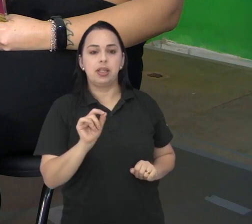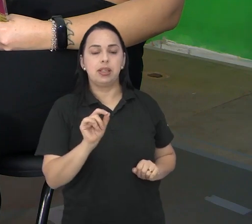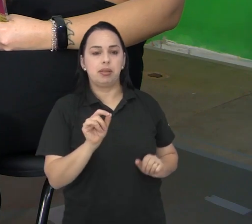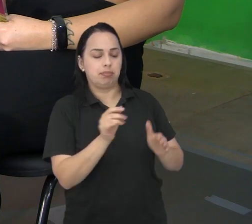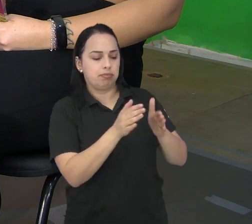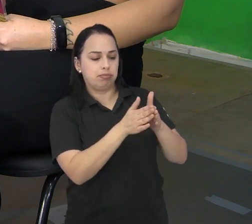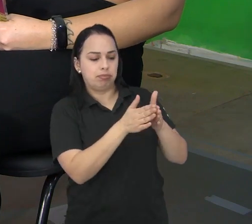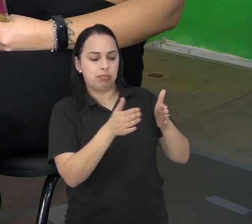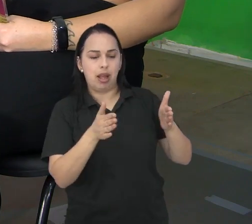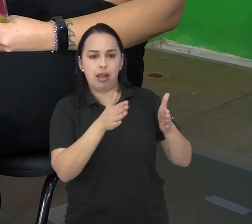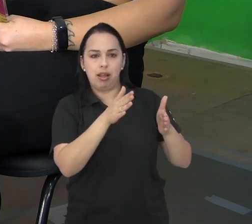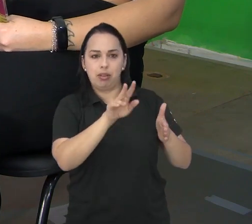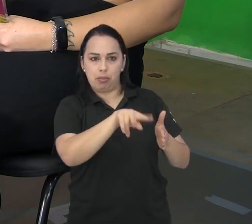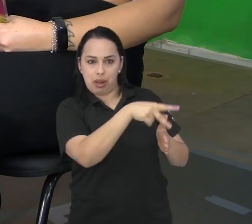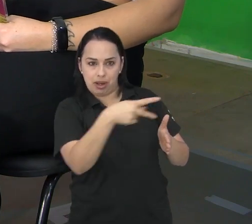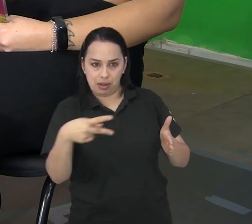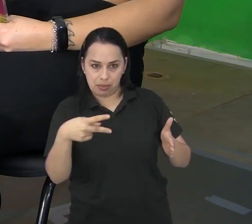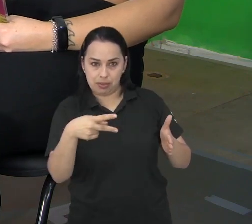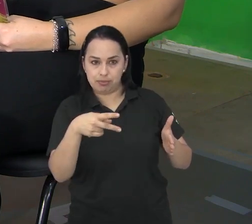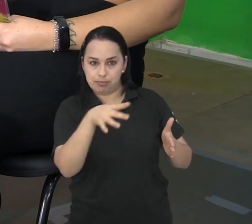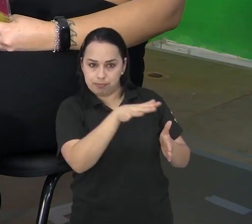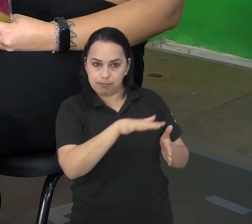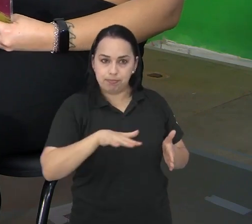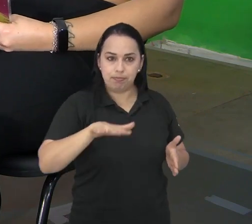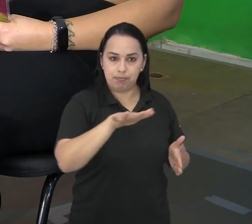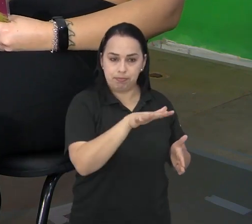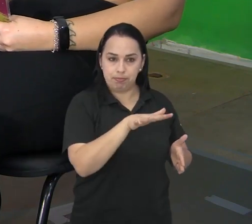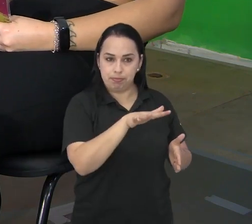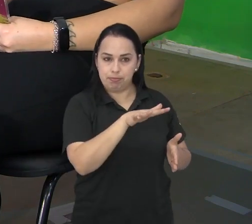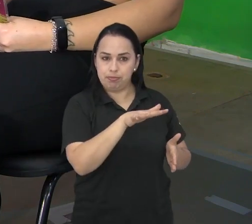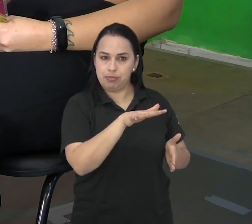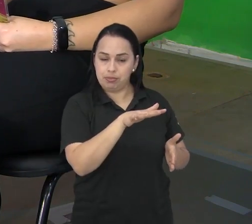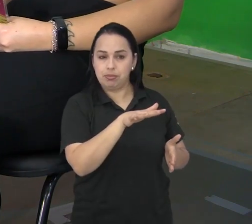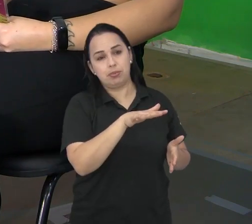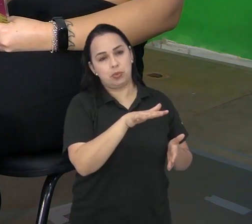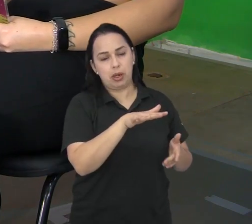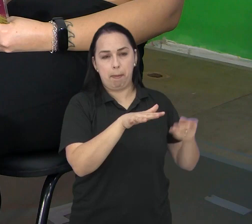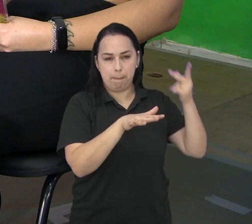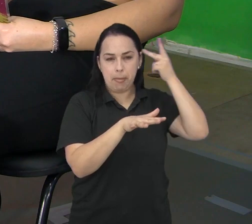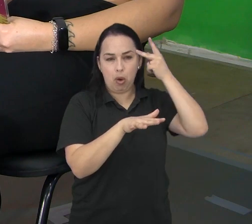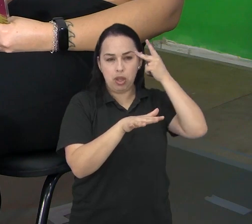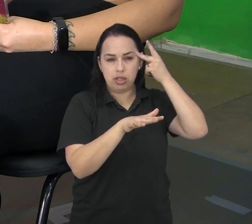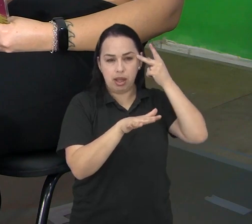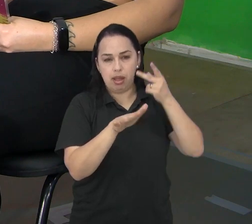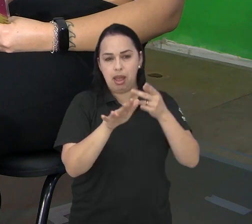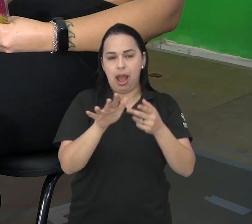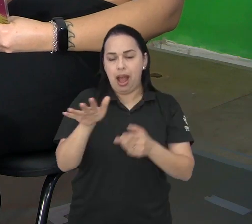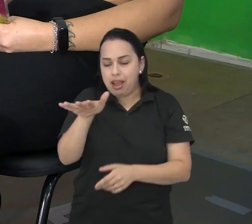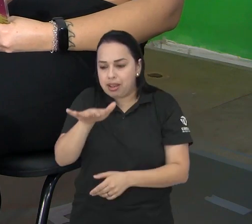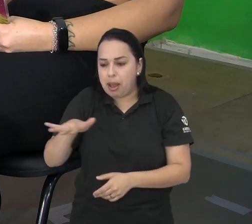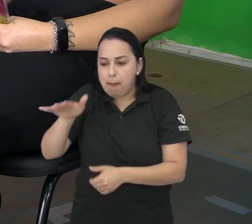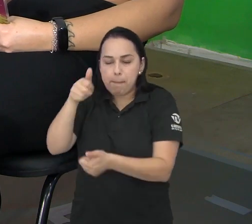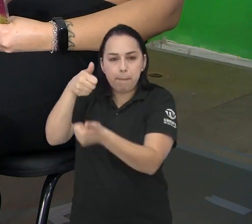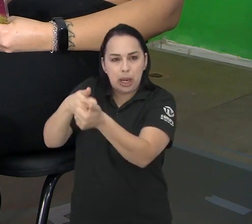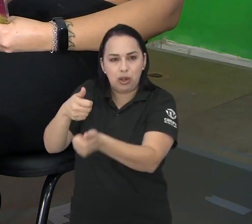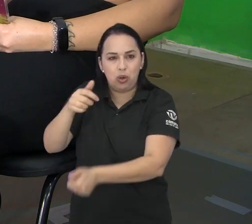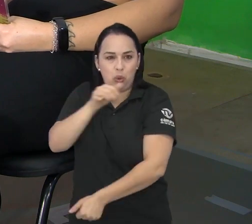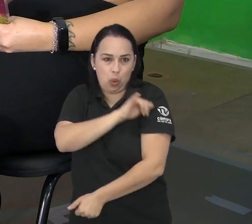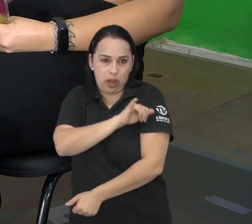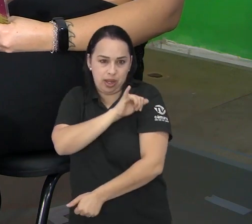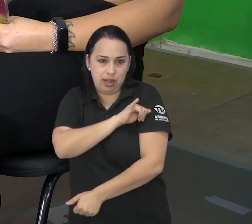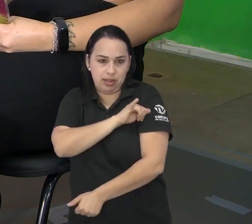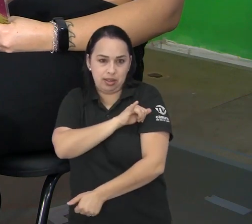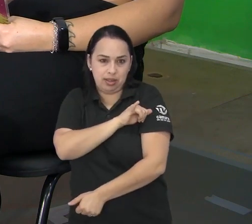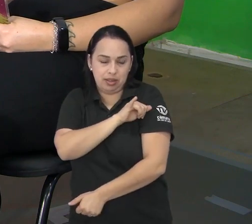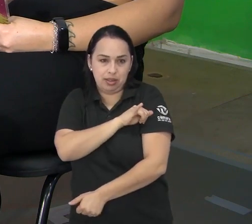Vale do Paraíba paulista até o Vale do Paraíba do Rio de Janeiro, a gente teve a